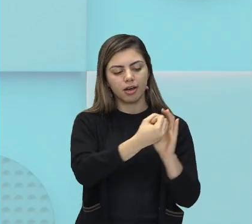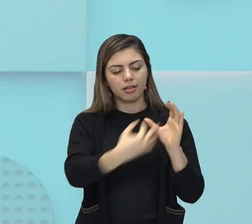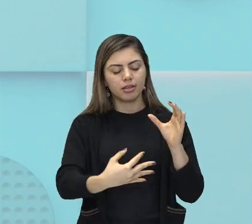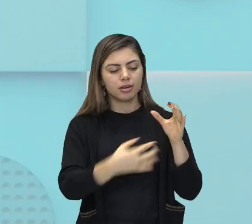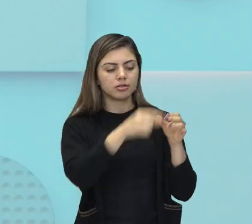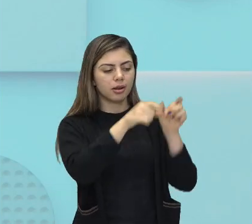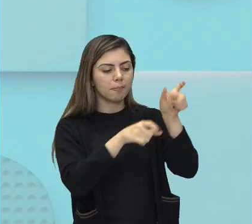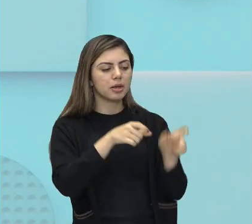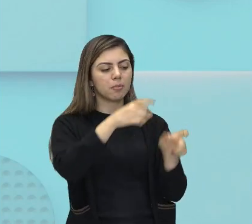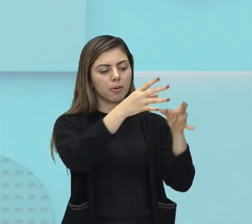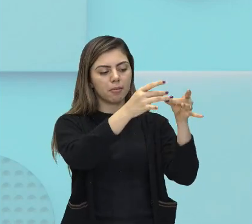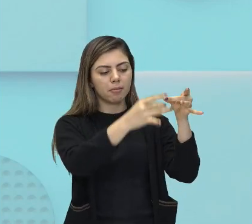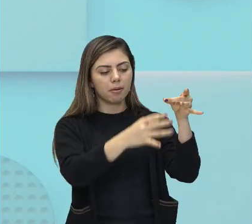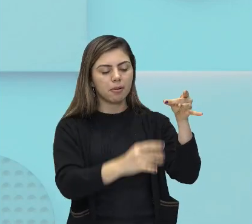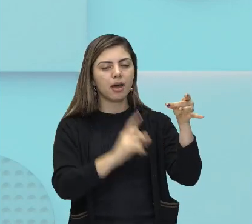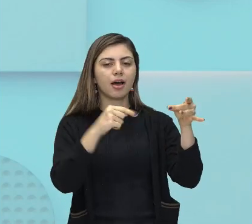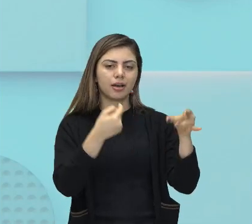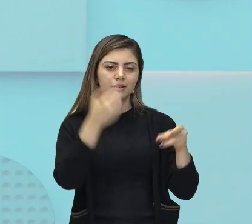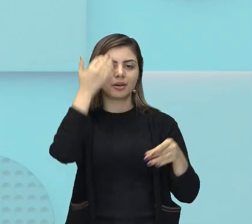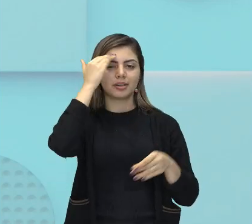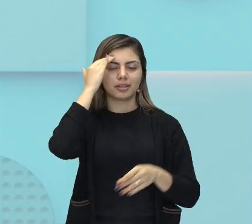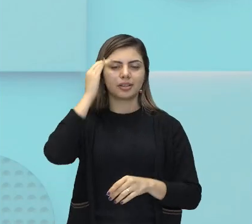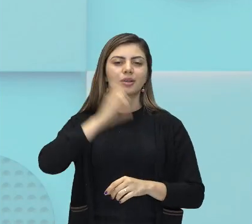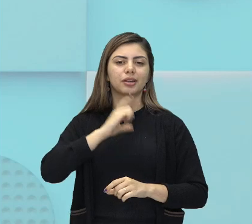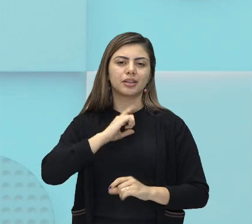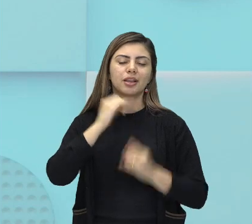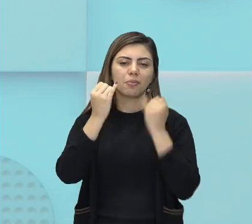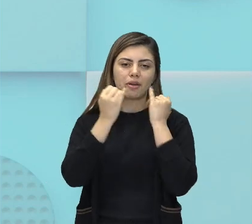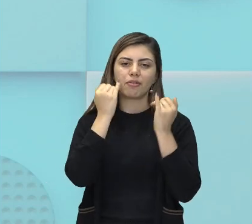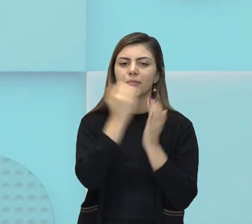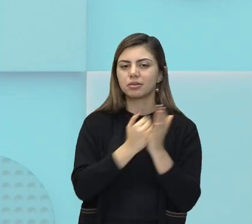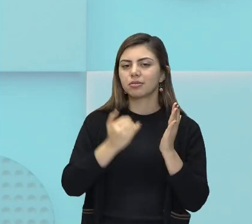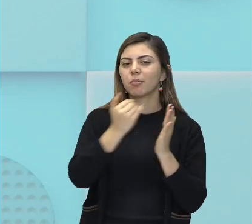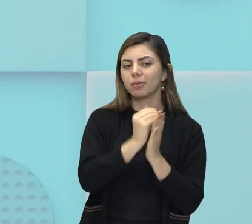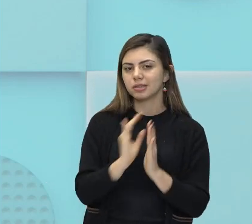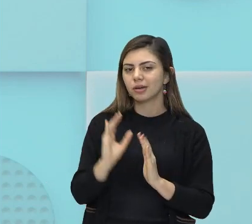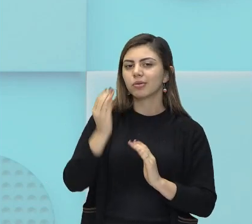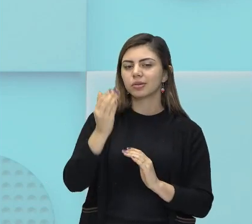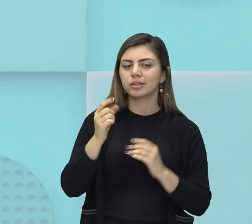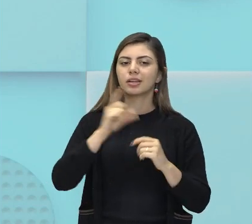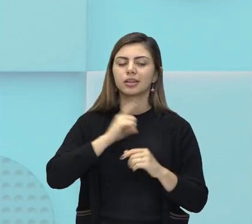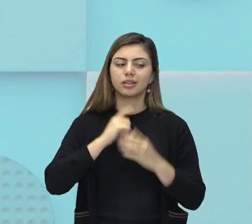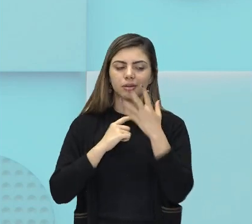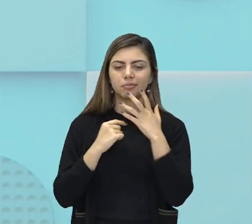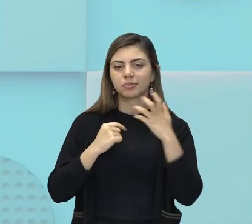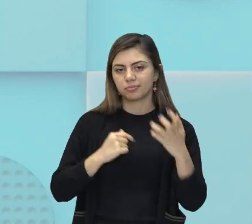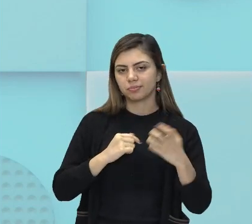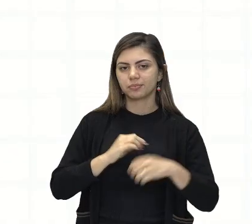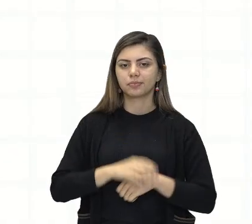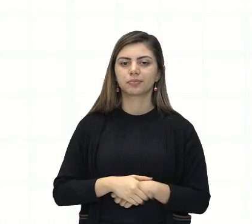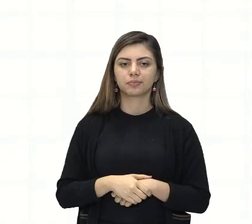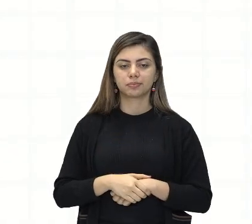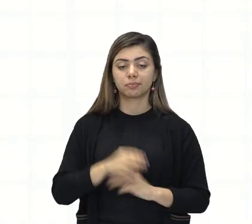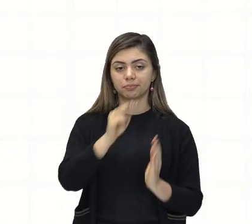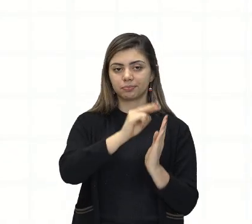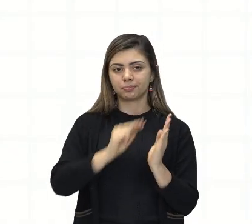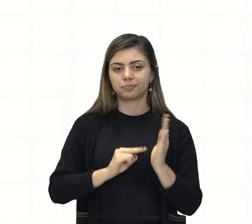personagem até a gente conseguir entender que há alguma situação que chama a atenção. Continuando a nossa